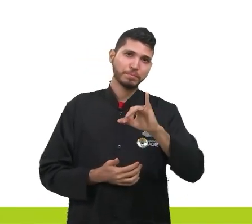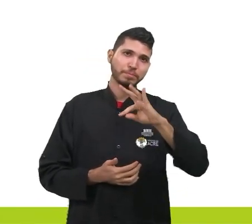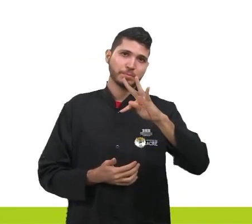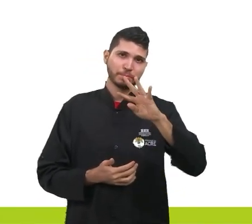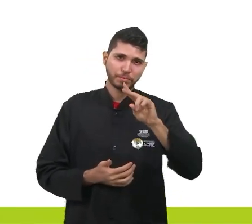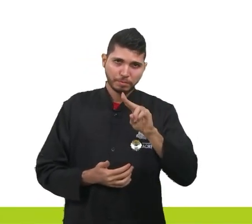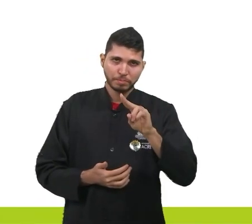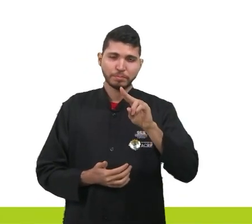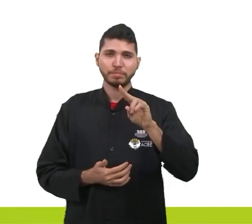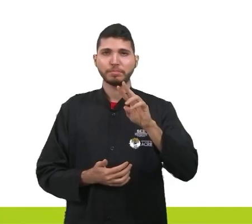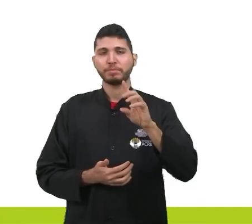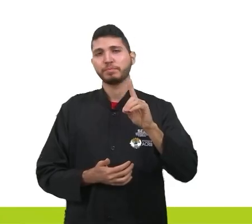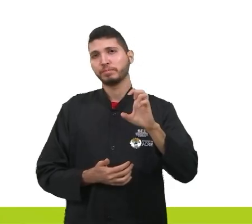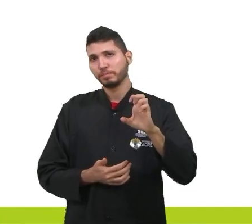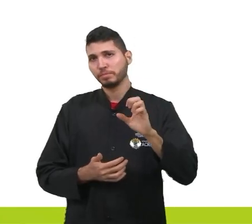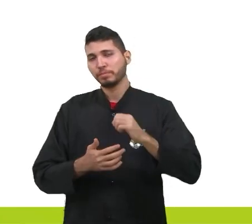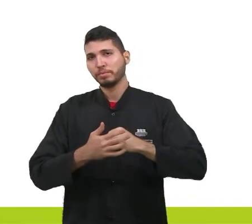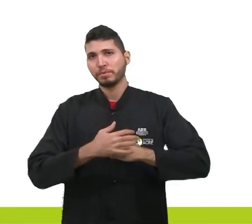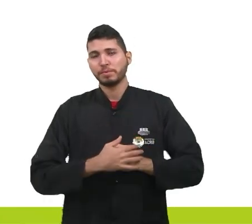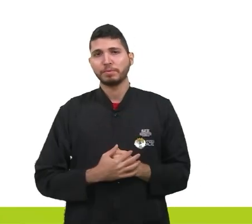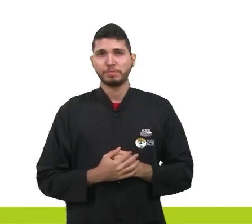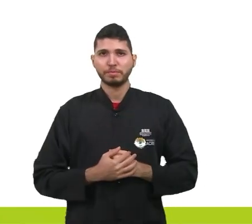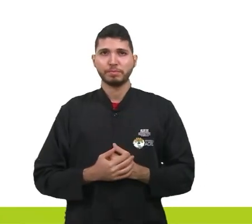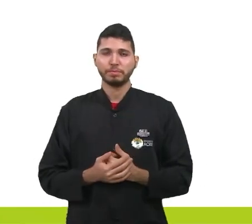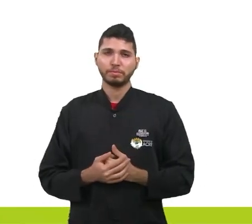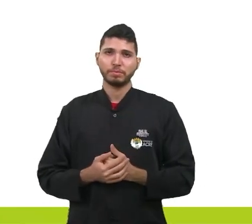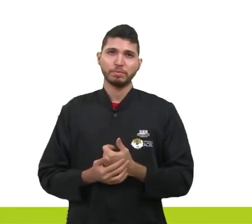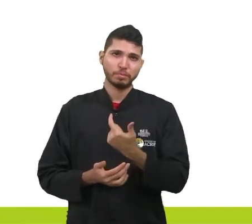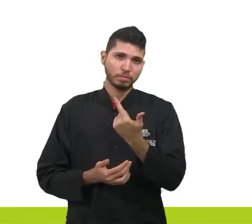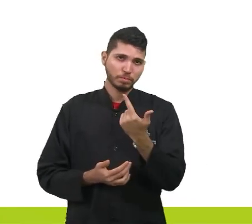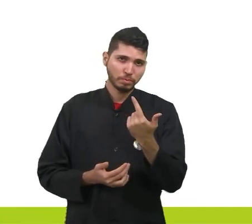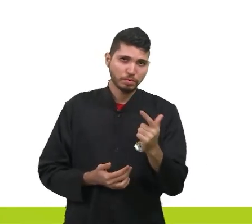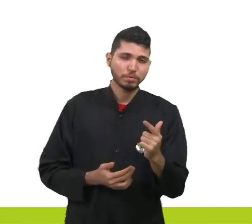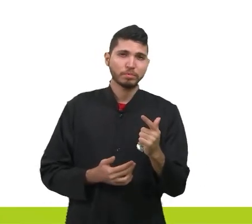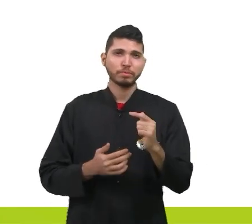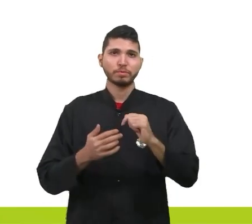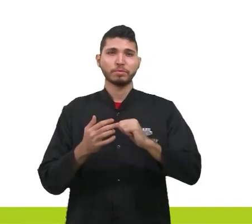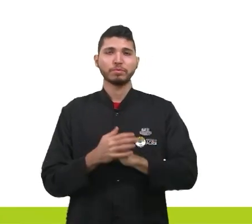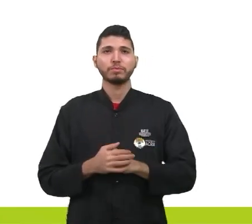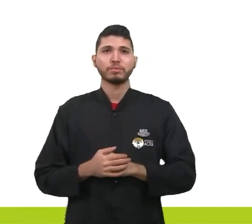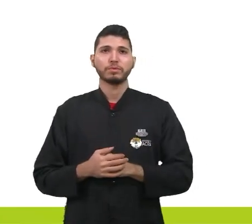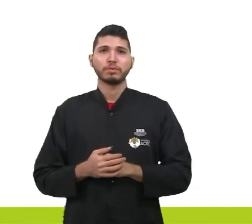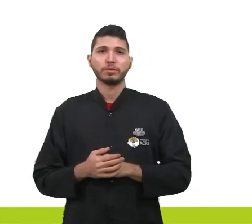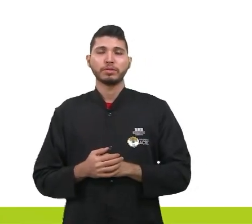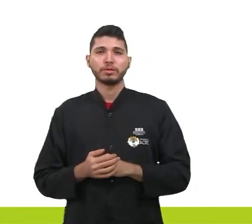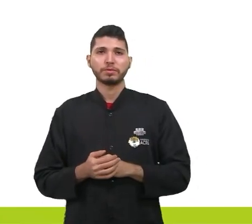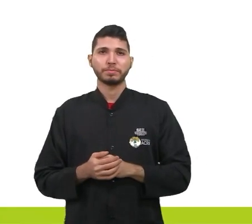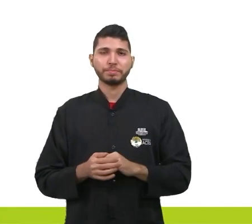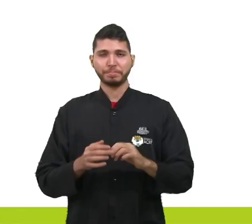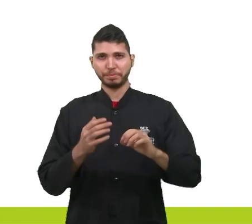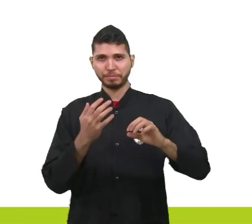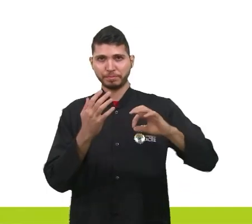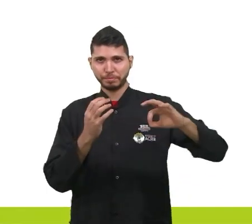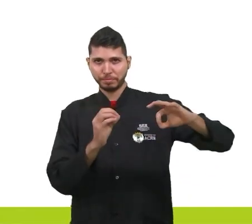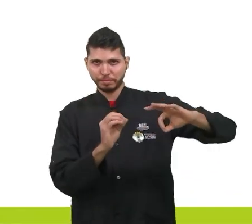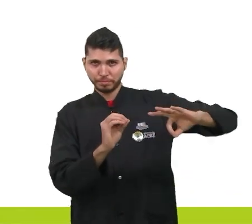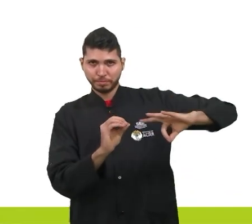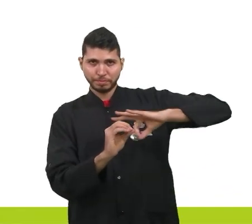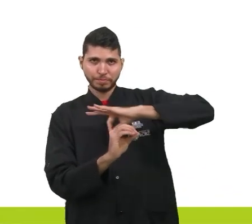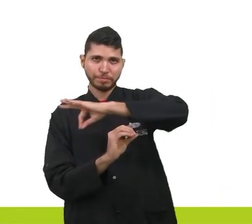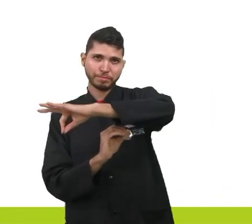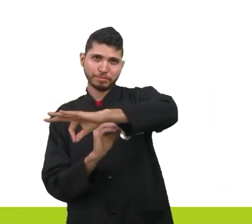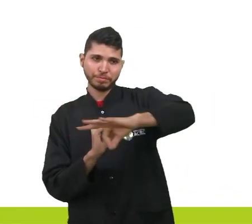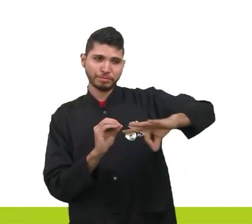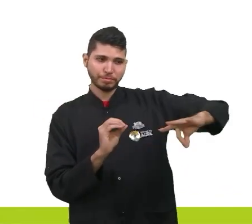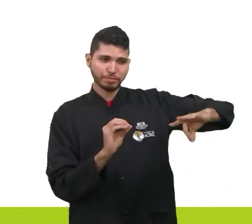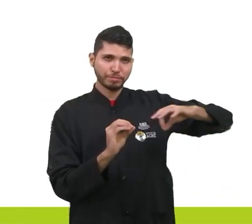ano, tá? Outro fator que influencia a amplitude térmica também é a latitude, que quanto mais distante da linha do